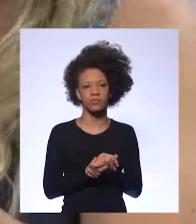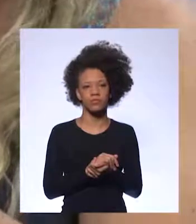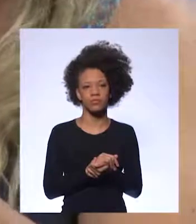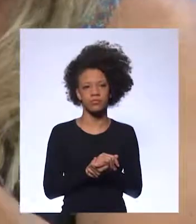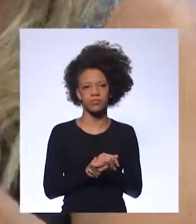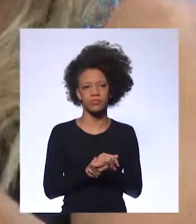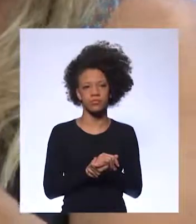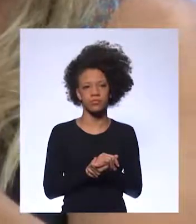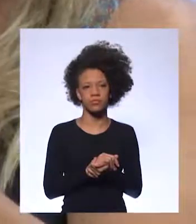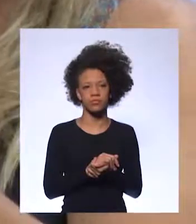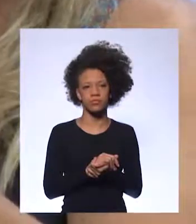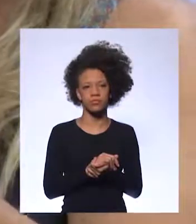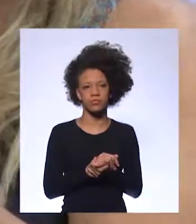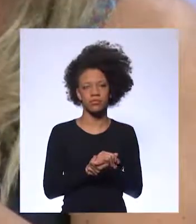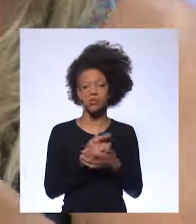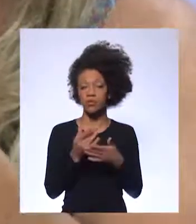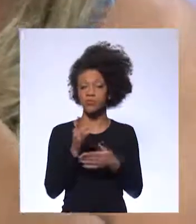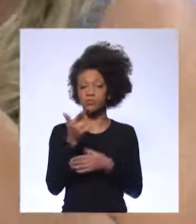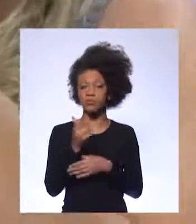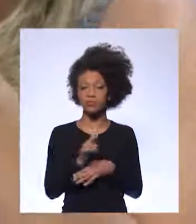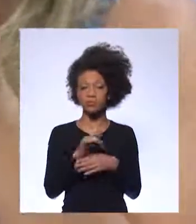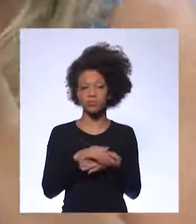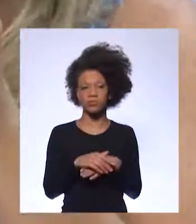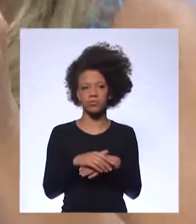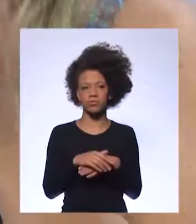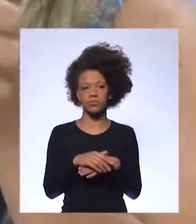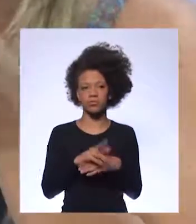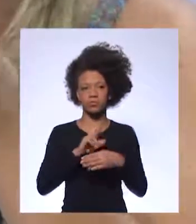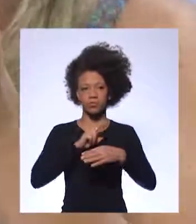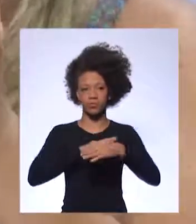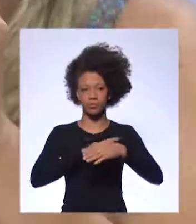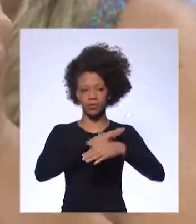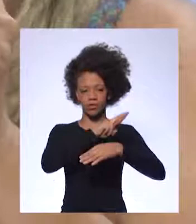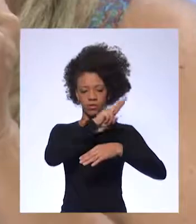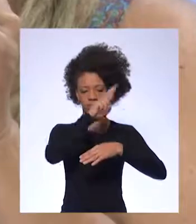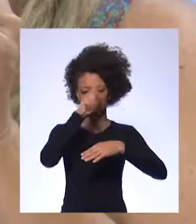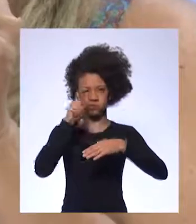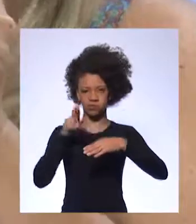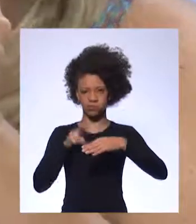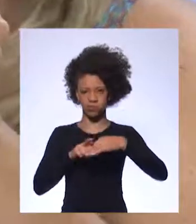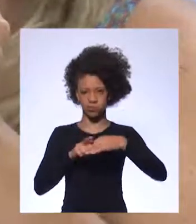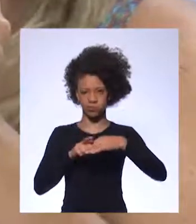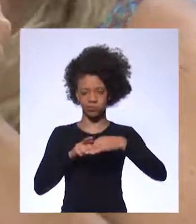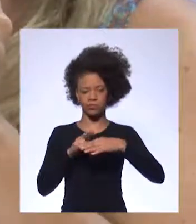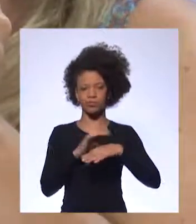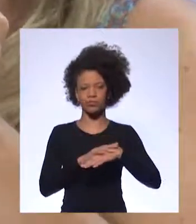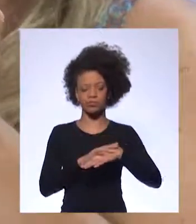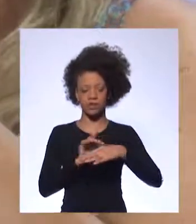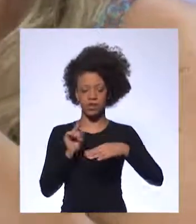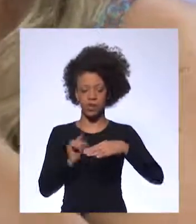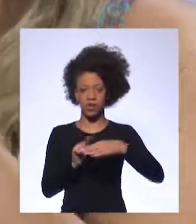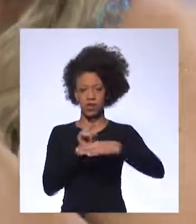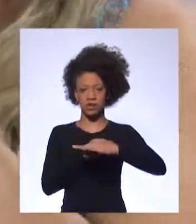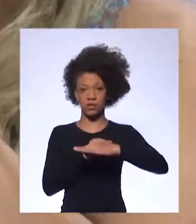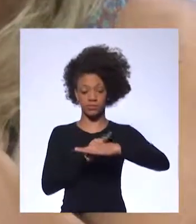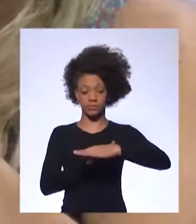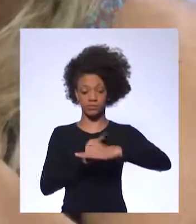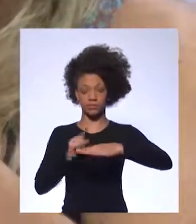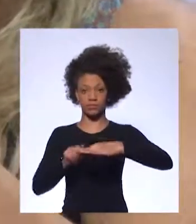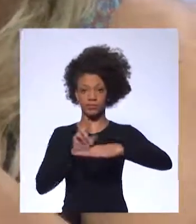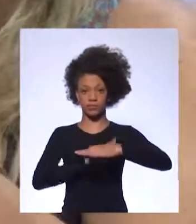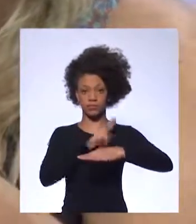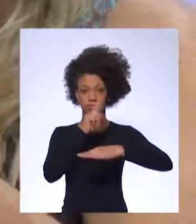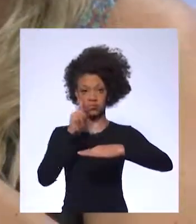você encontrar que horas nós marcar vamos de novo ó a gente vai deixar assim essa pontinha aqui ó vai encontrar com essa aqui ó